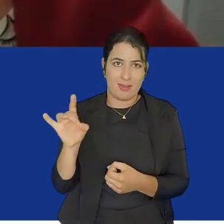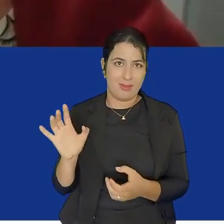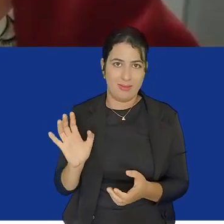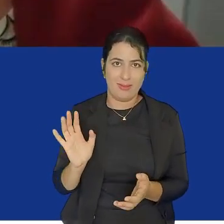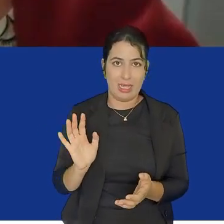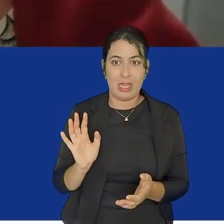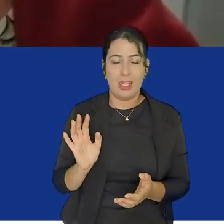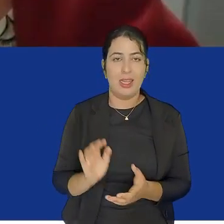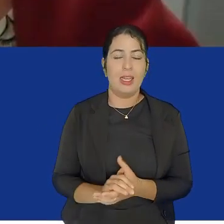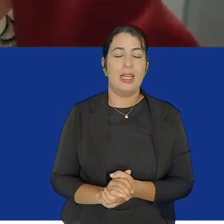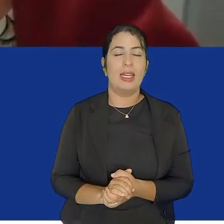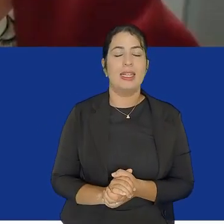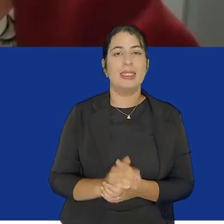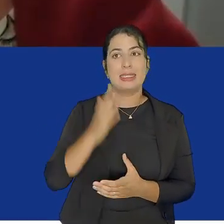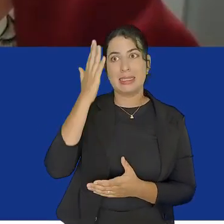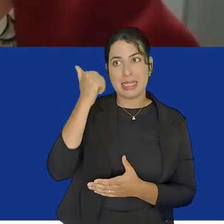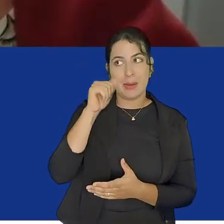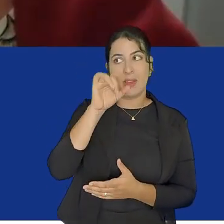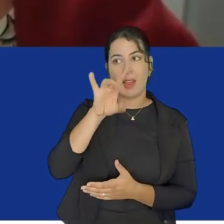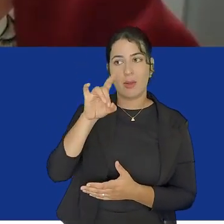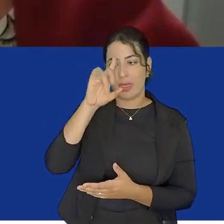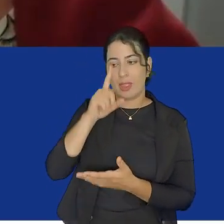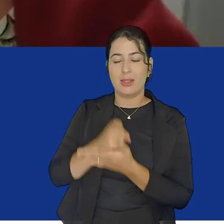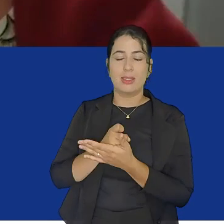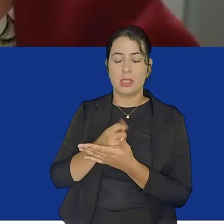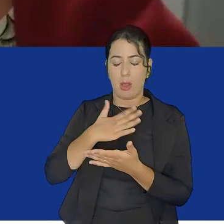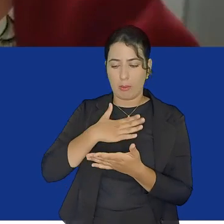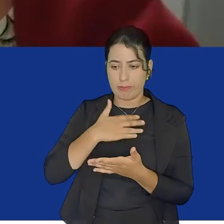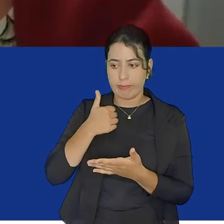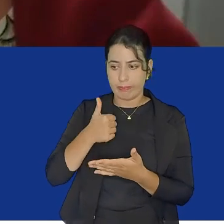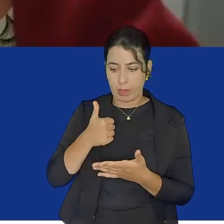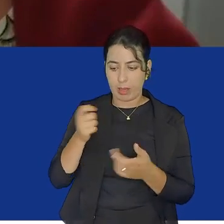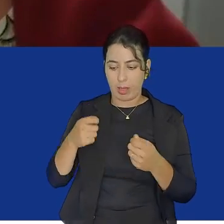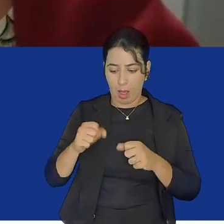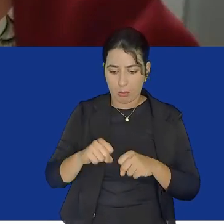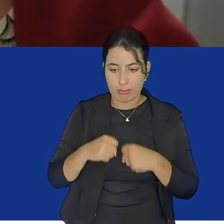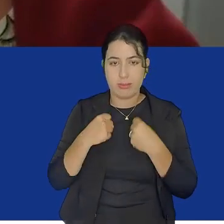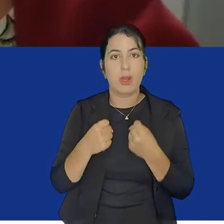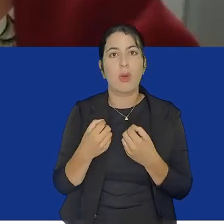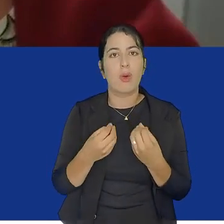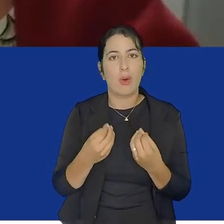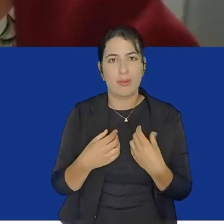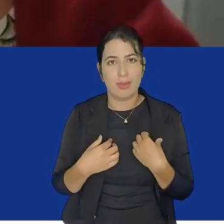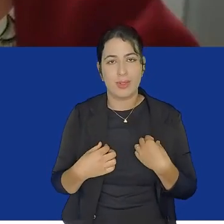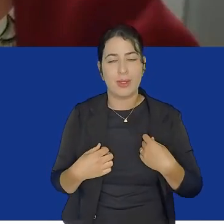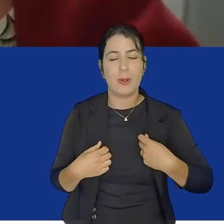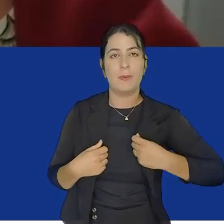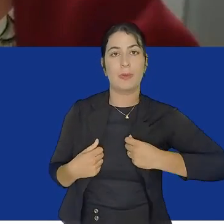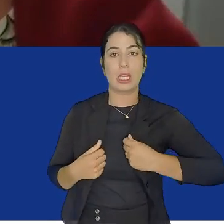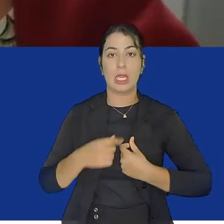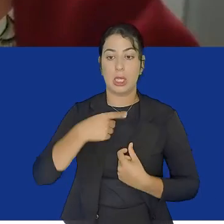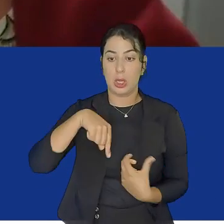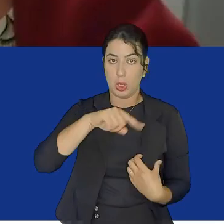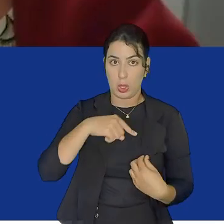faz, é que decide quando está pronto, mas assim, naquilo que nos toca, né, numa instituição,